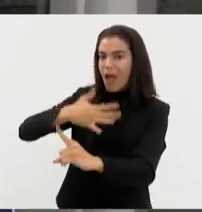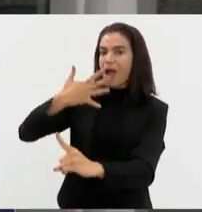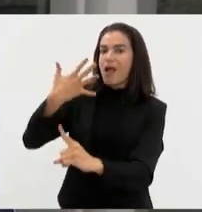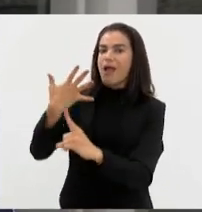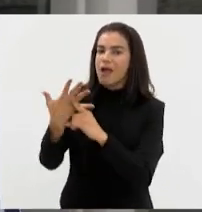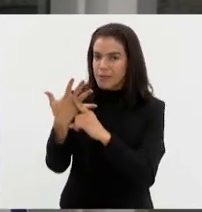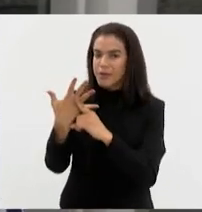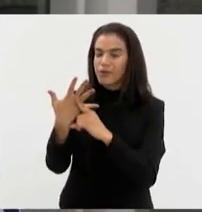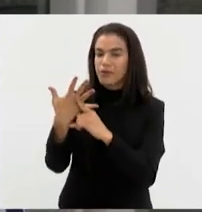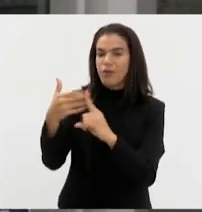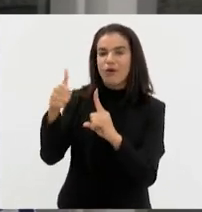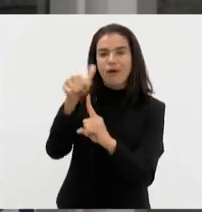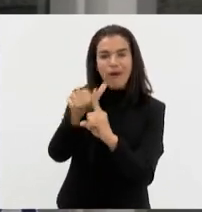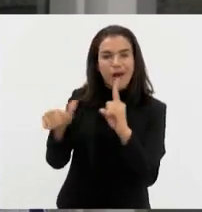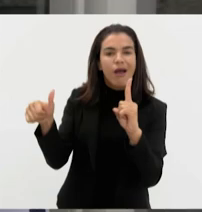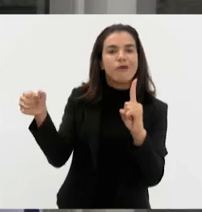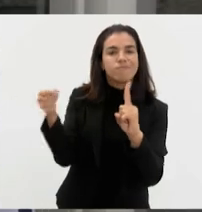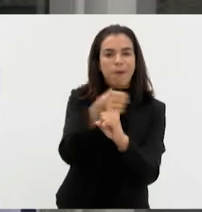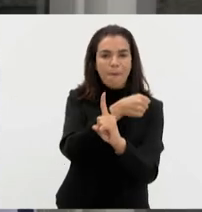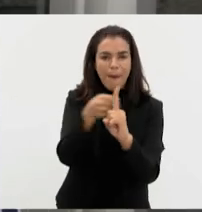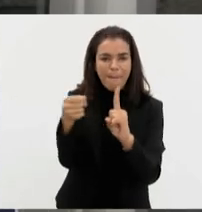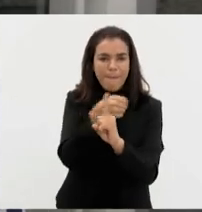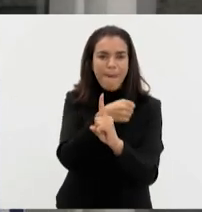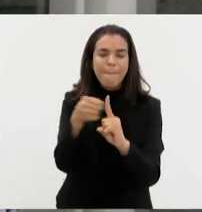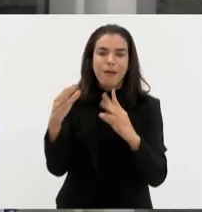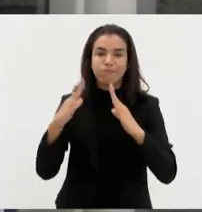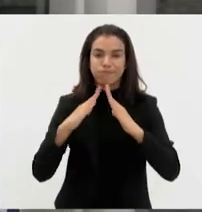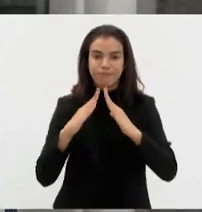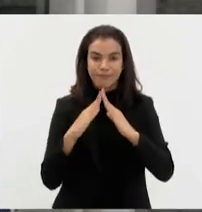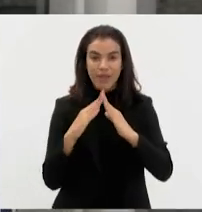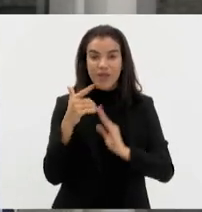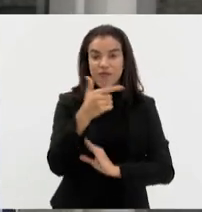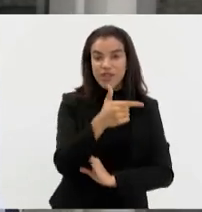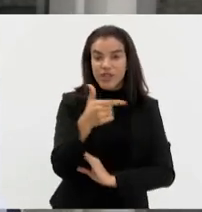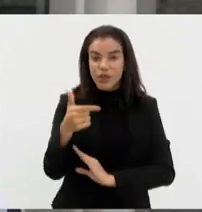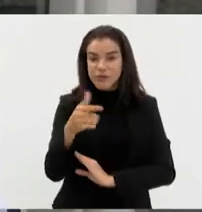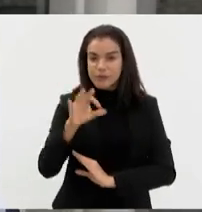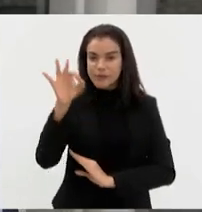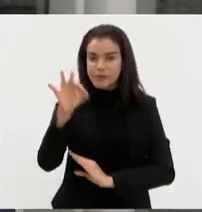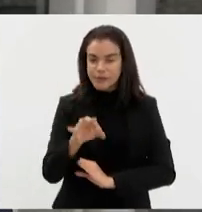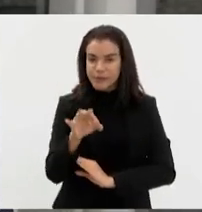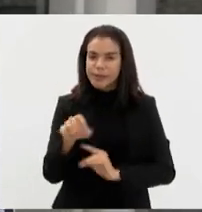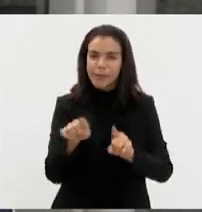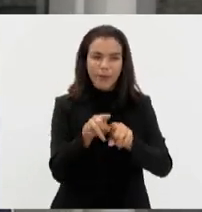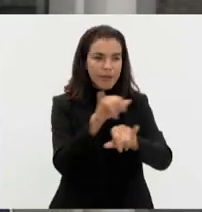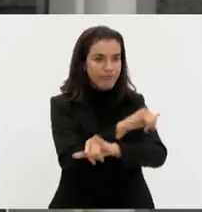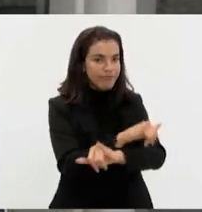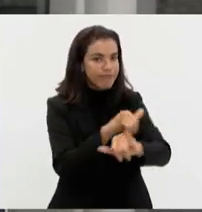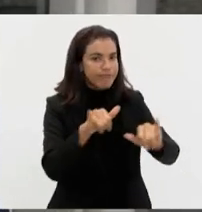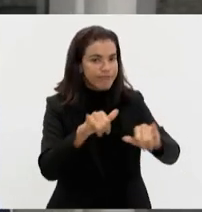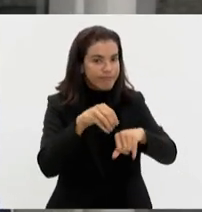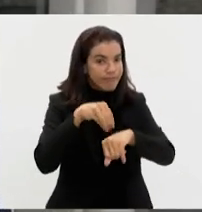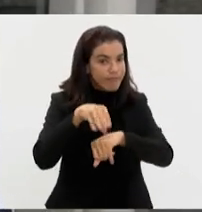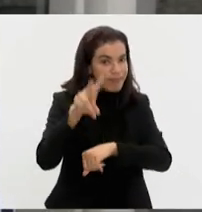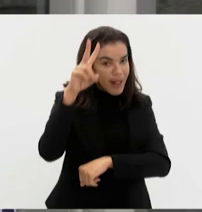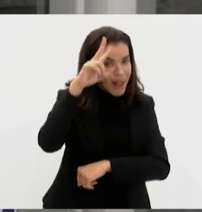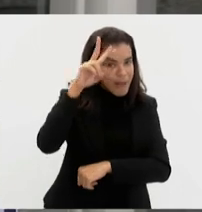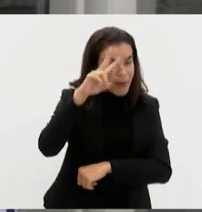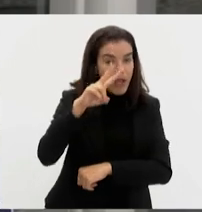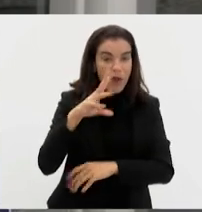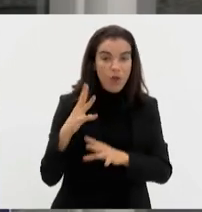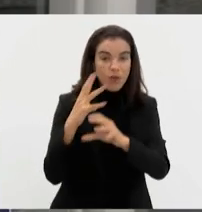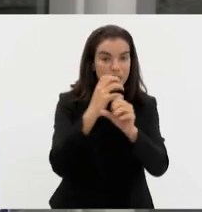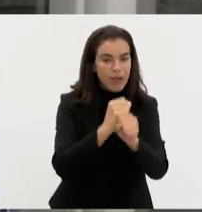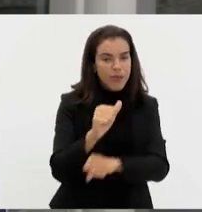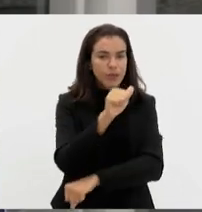o número de casos em 22%. Por outro lado, eu quero lembrar que um dado do Rio de Janeiro